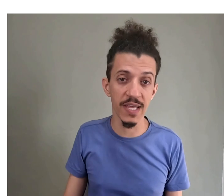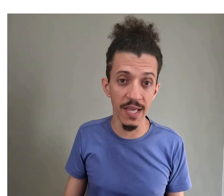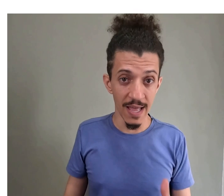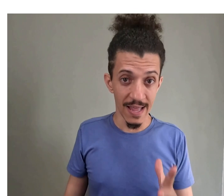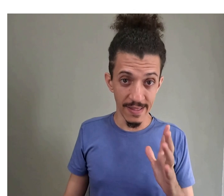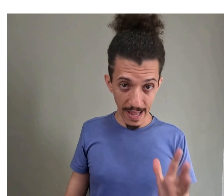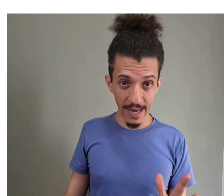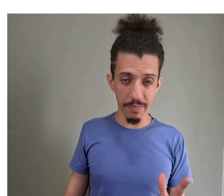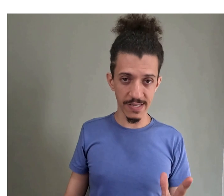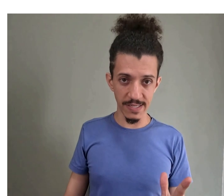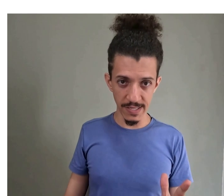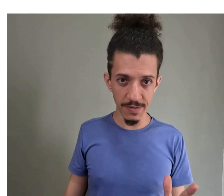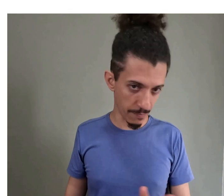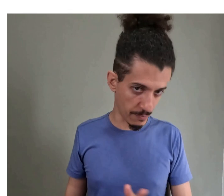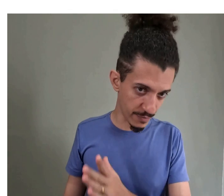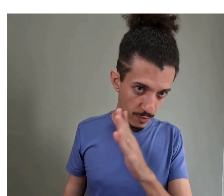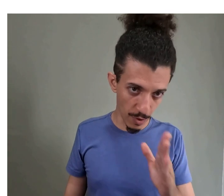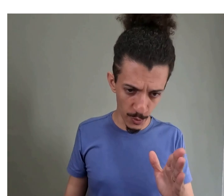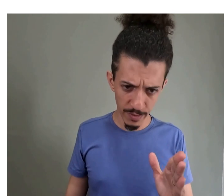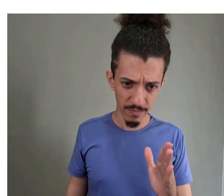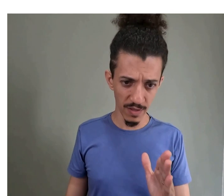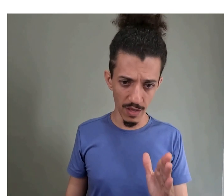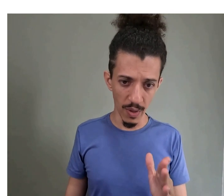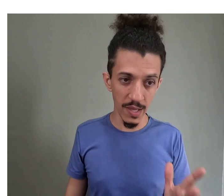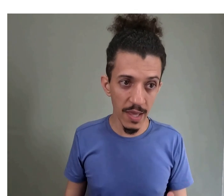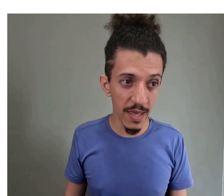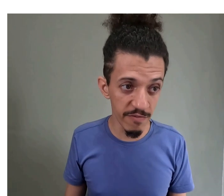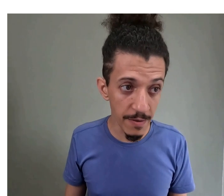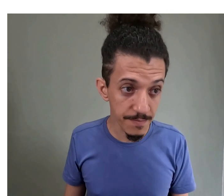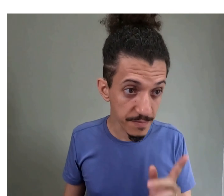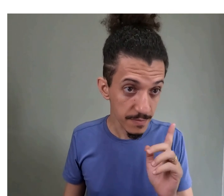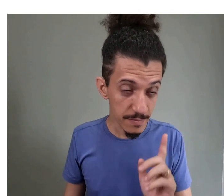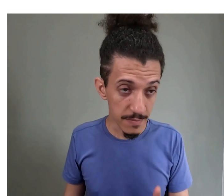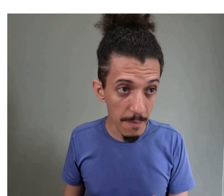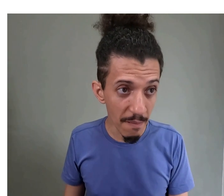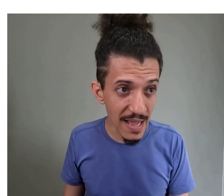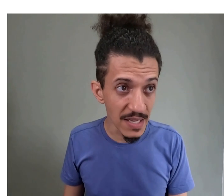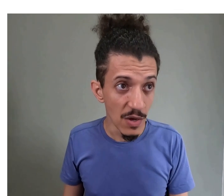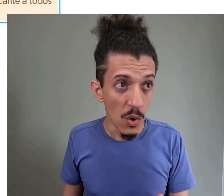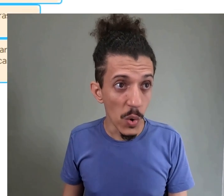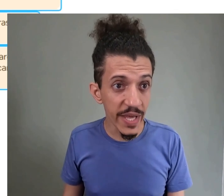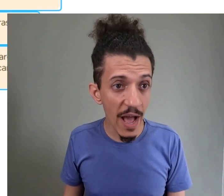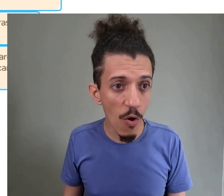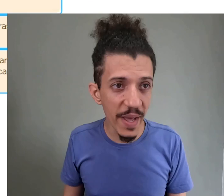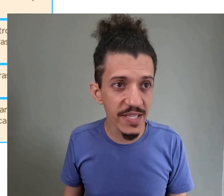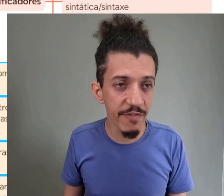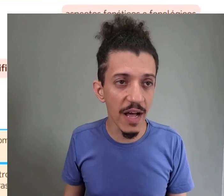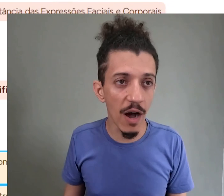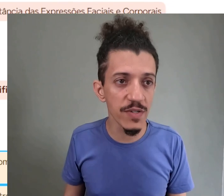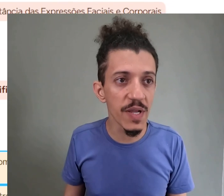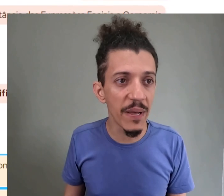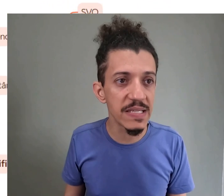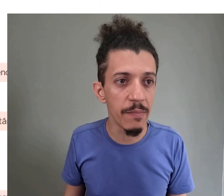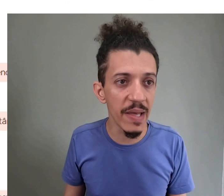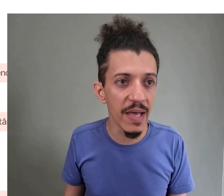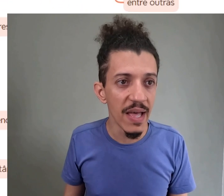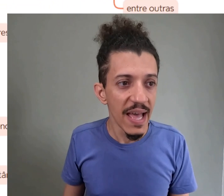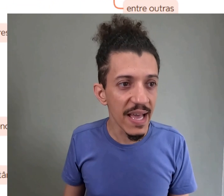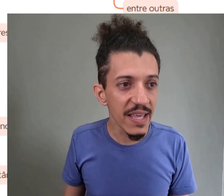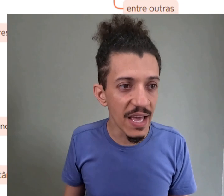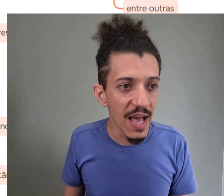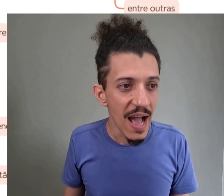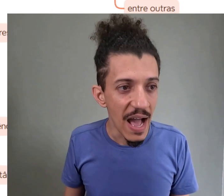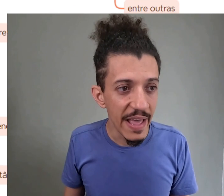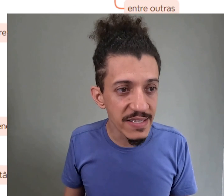exemplos aqui na Libras em si, você pode voltar um pouquinho aí e ver. Mas o que realmente é vital você perceber